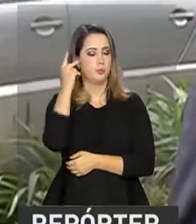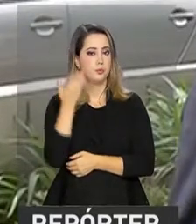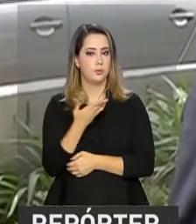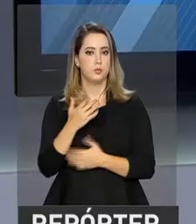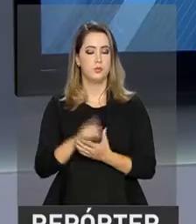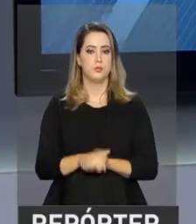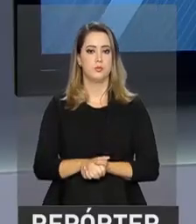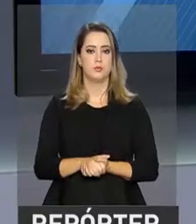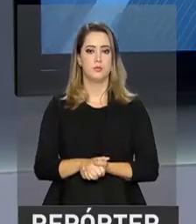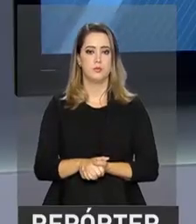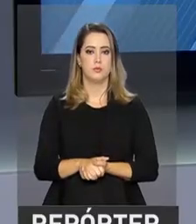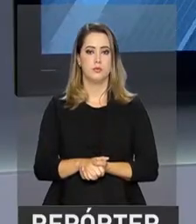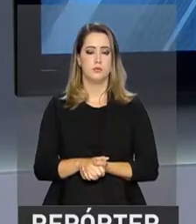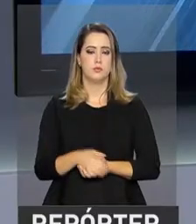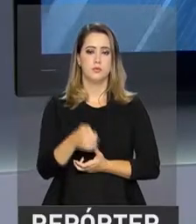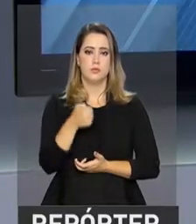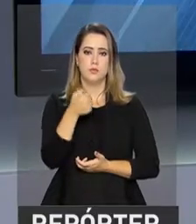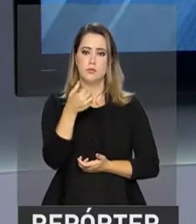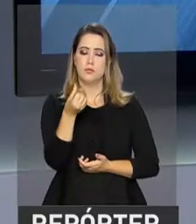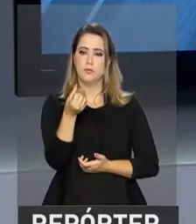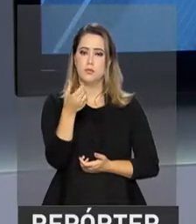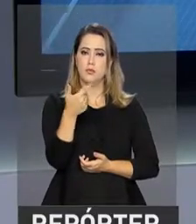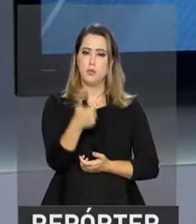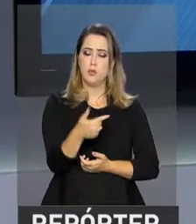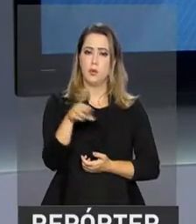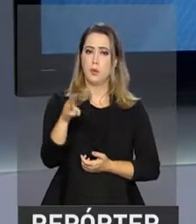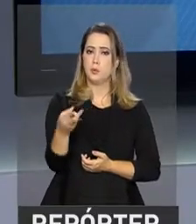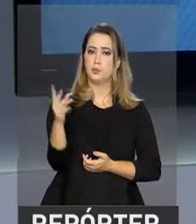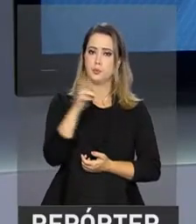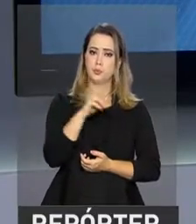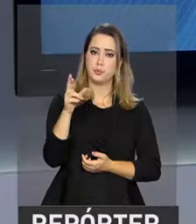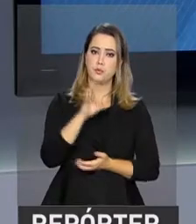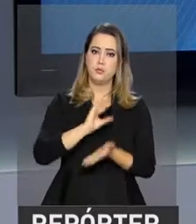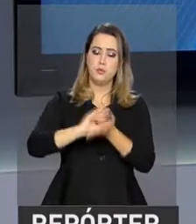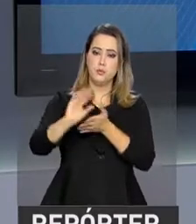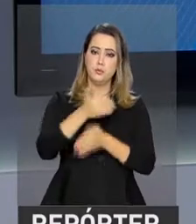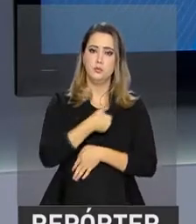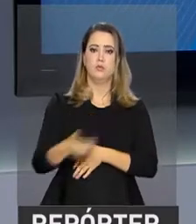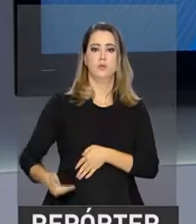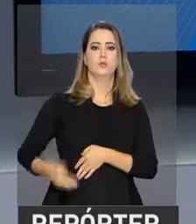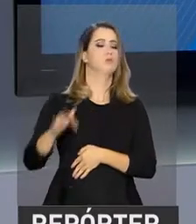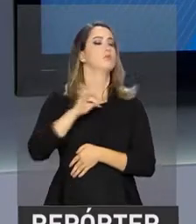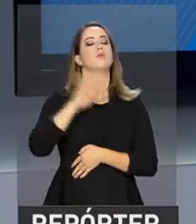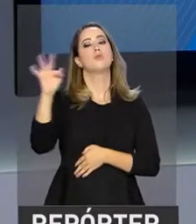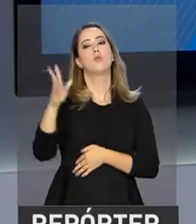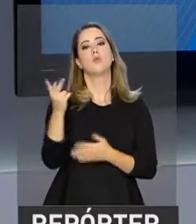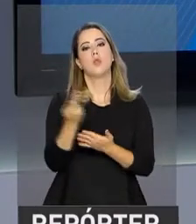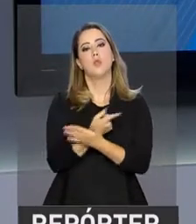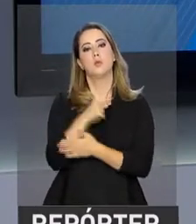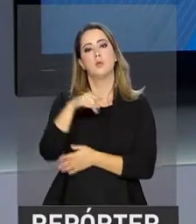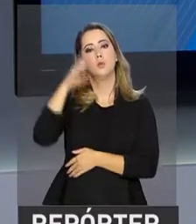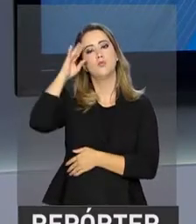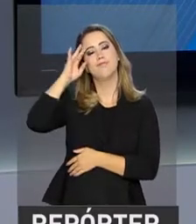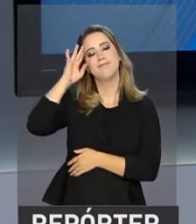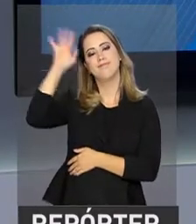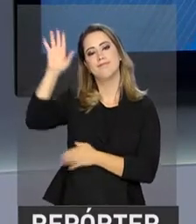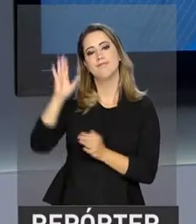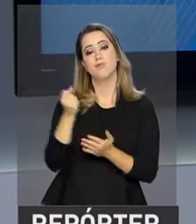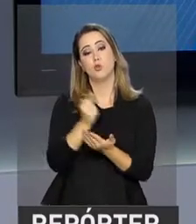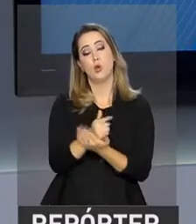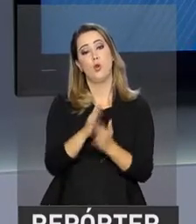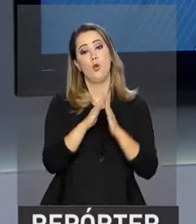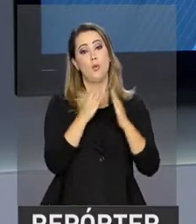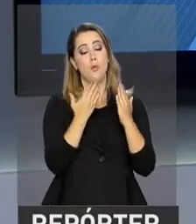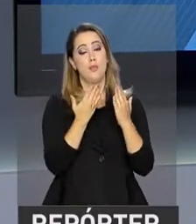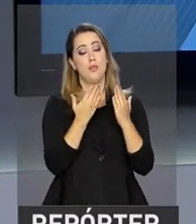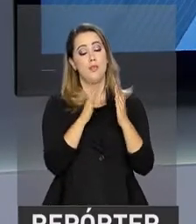Filho. Quase 62 milhões de reais investidos pelo governo federal na realização do sonho da casa própria